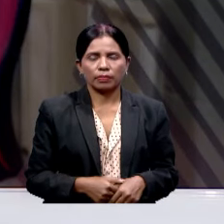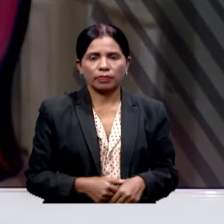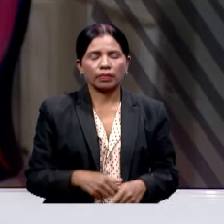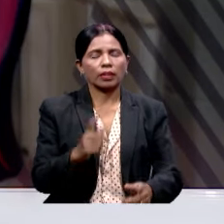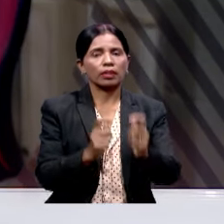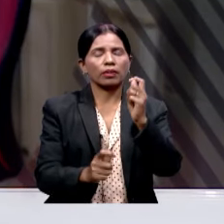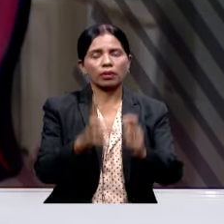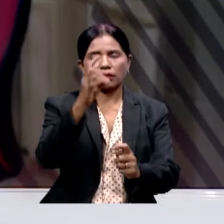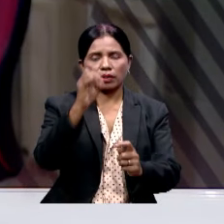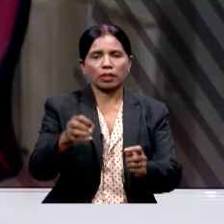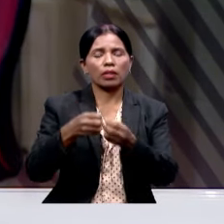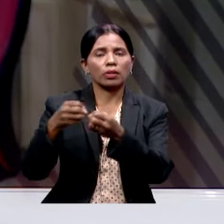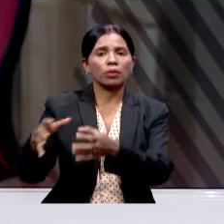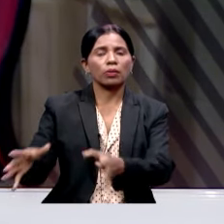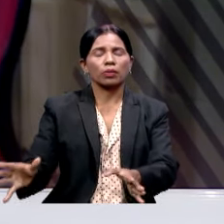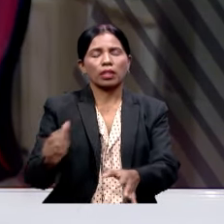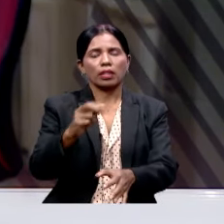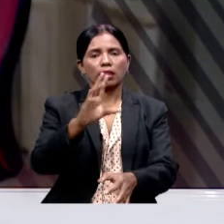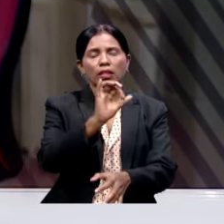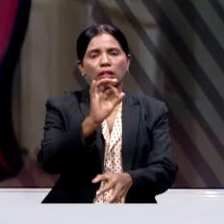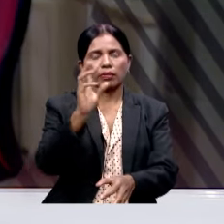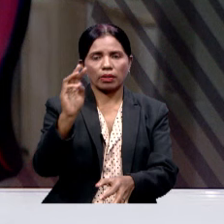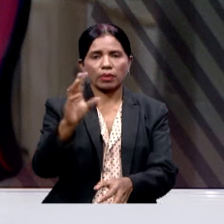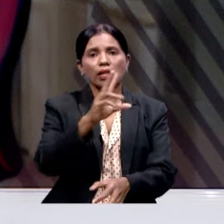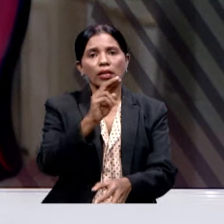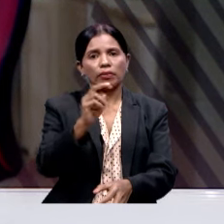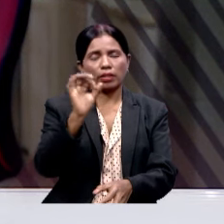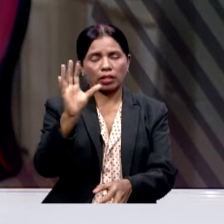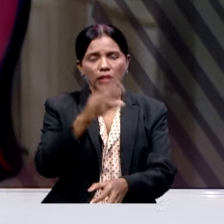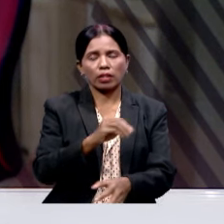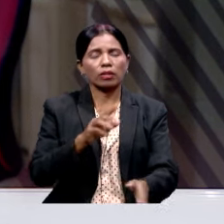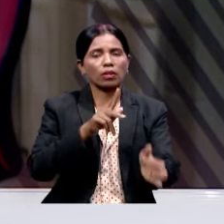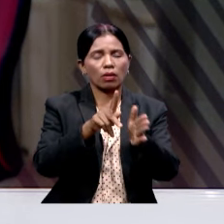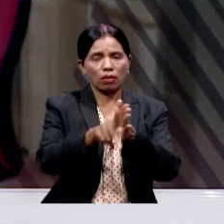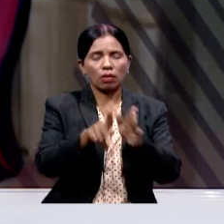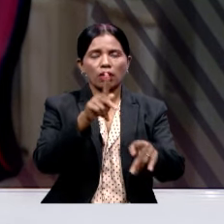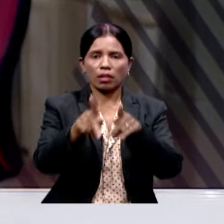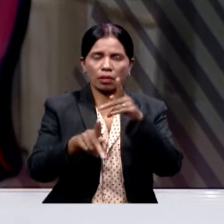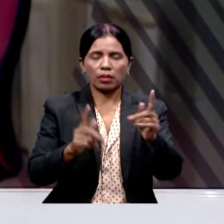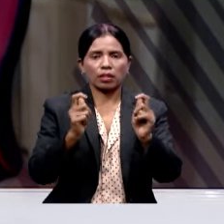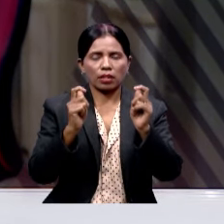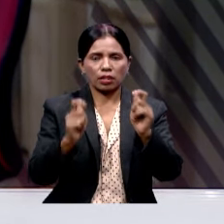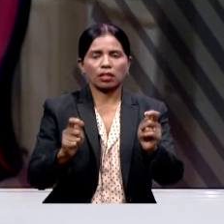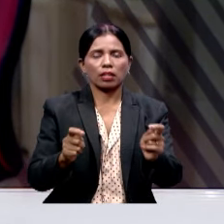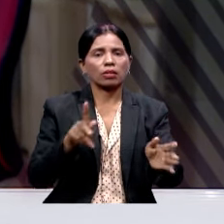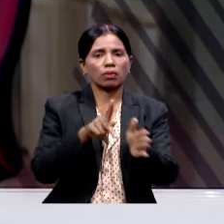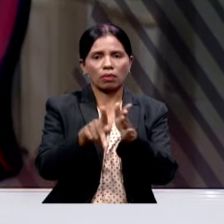Tribunal Dili absolve arguido inicial VM no FR, justi crime homicídio agravado, no tentativa